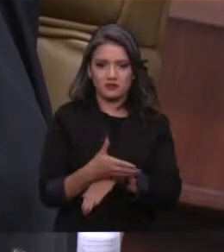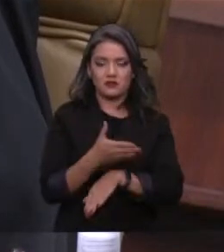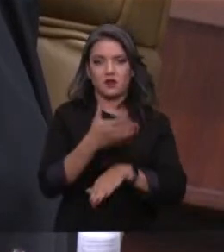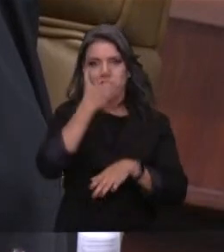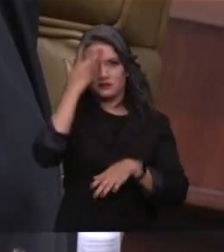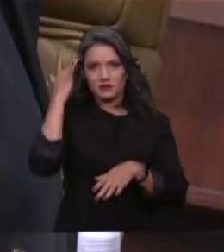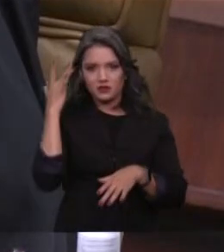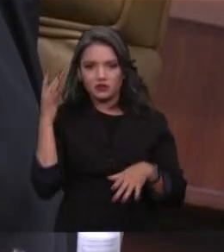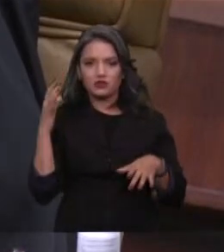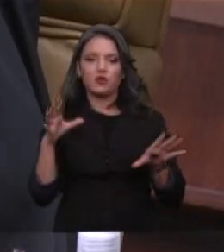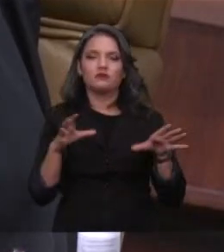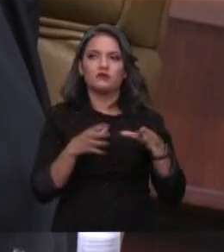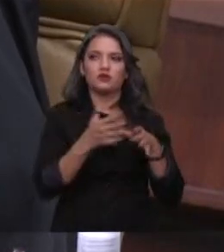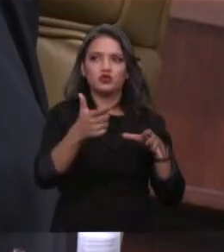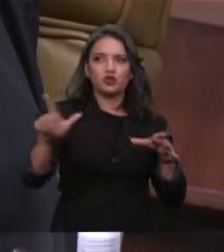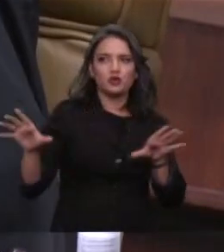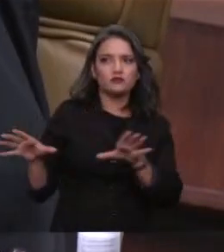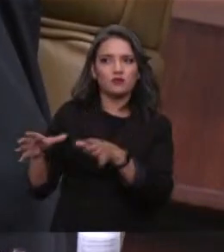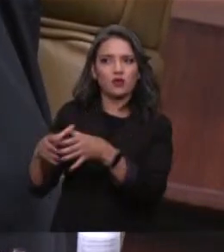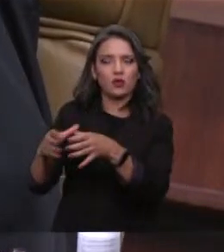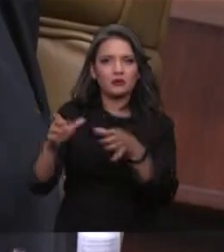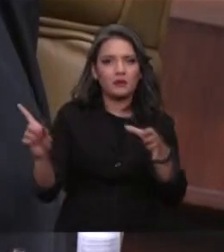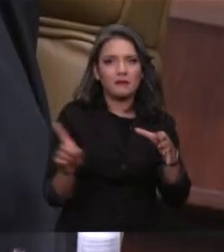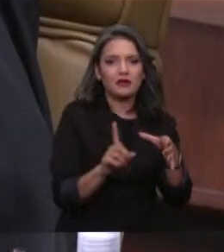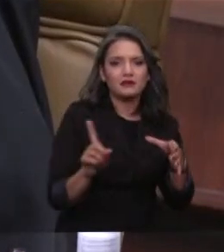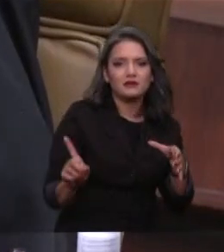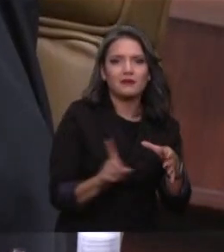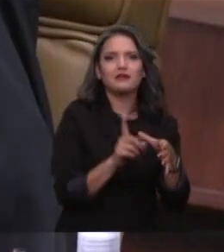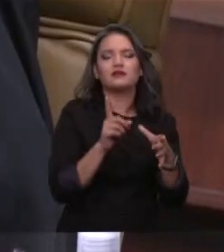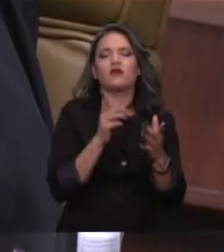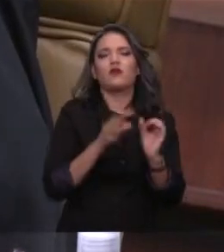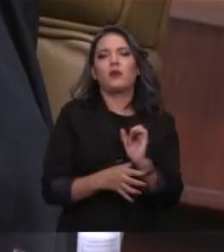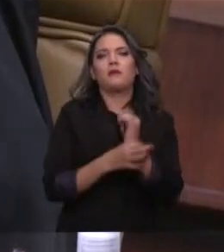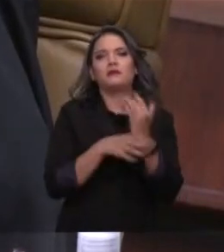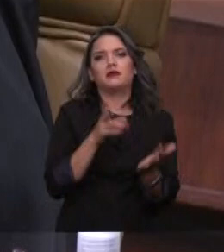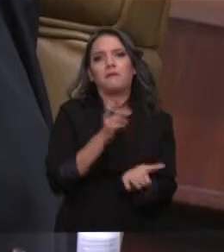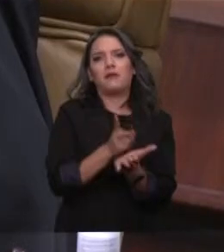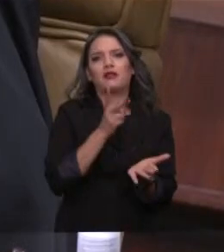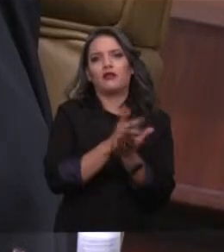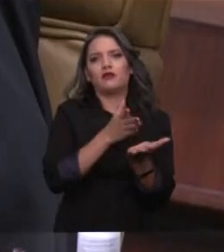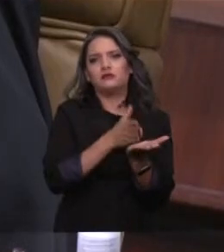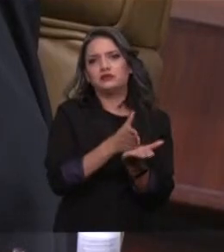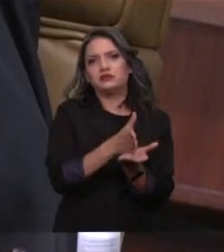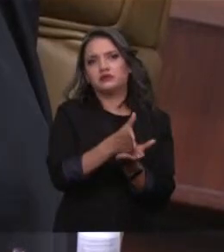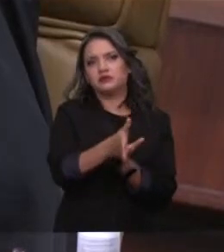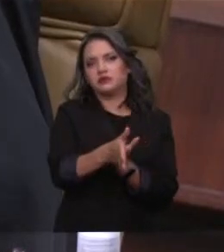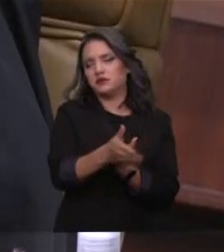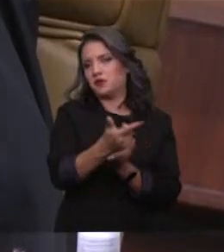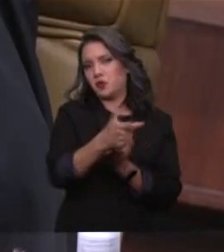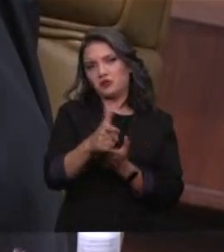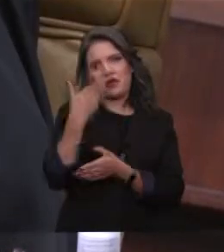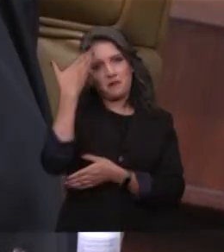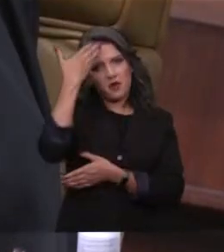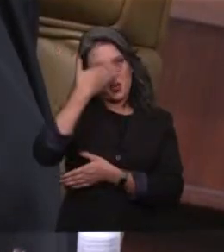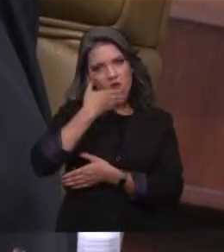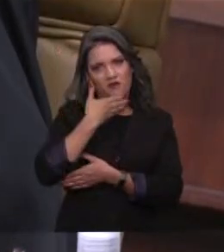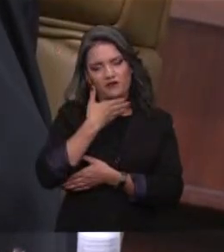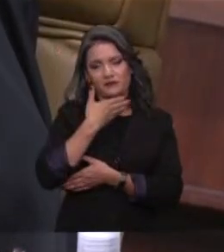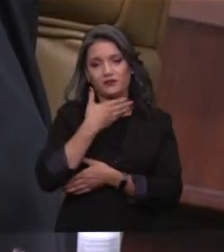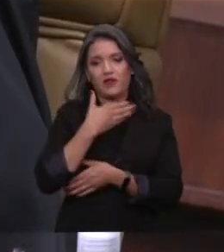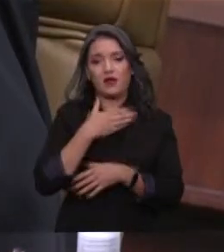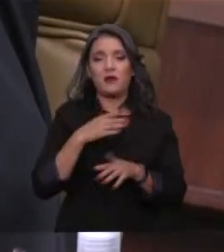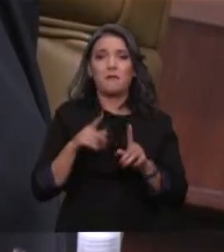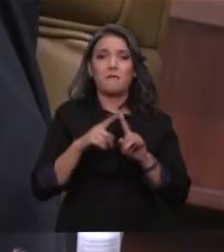pelas pessoas dos demais núcleos se deu de forma estável e com a finalidade consciente, e não por um